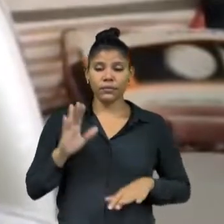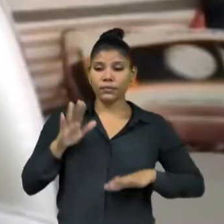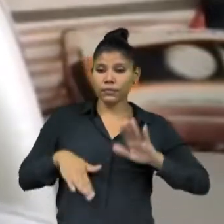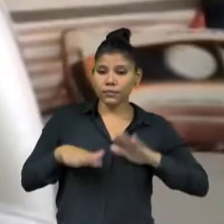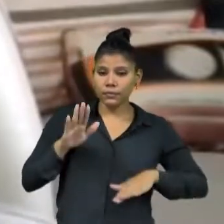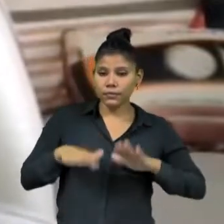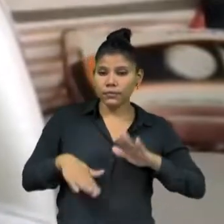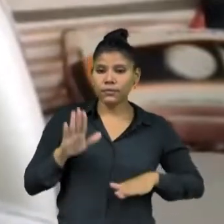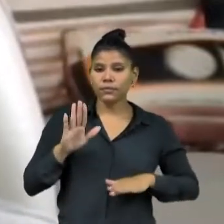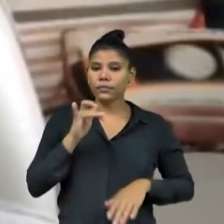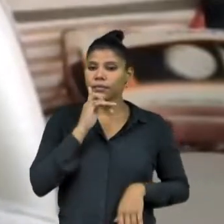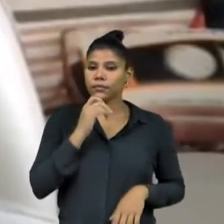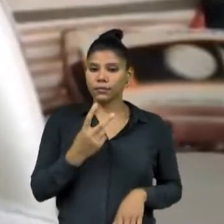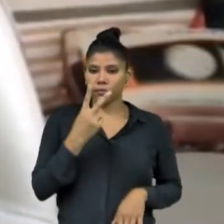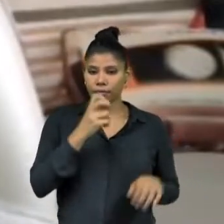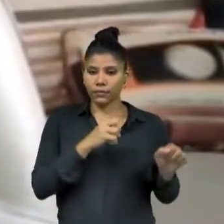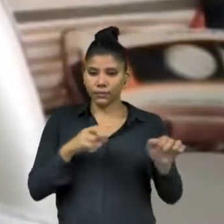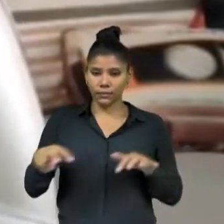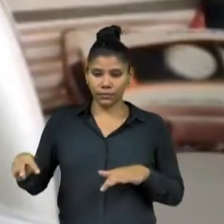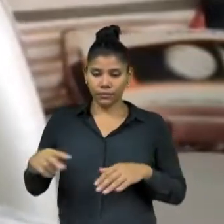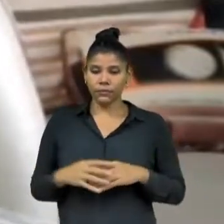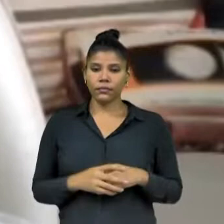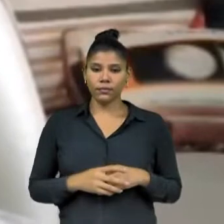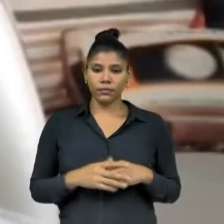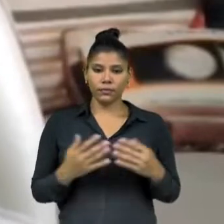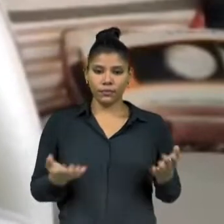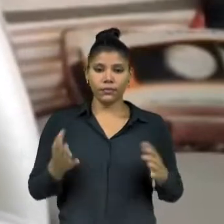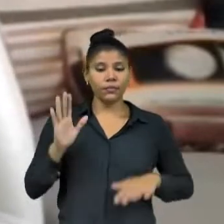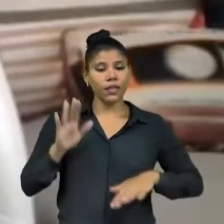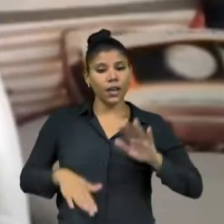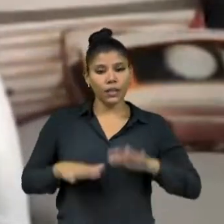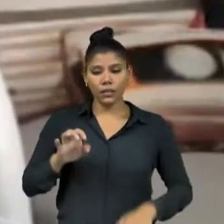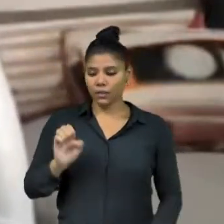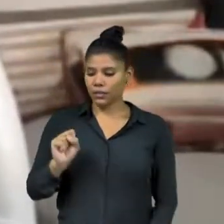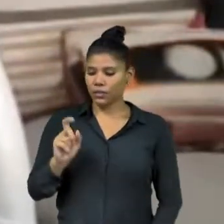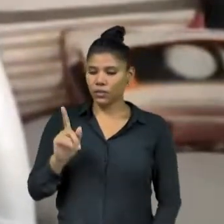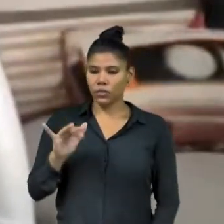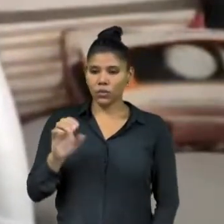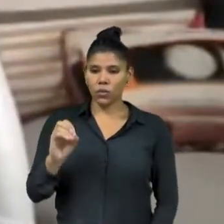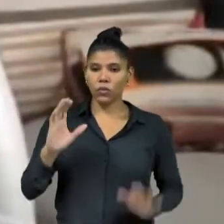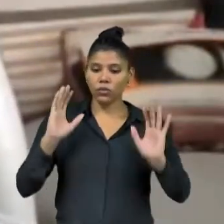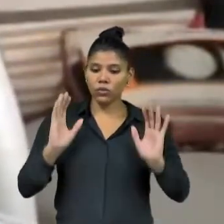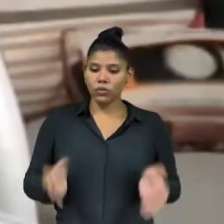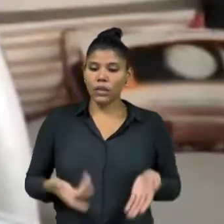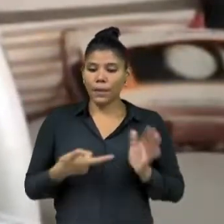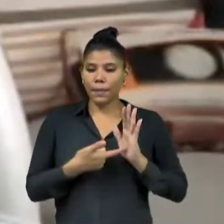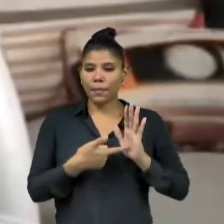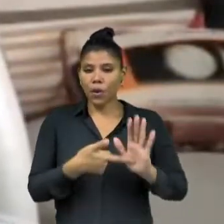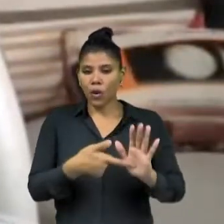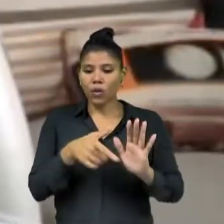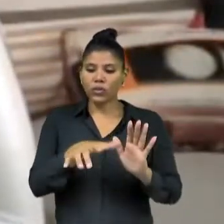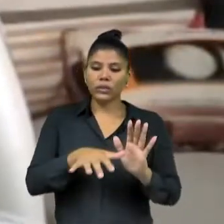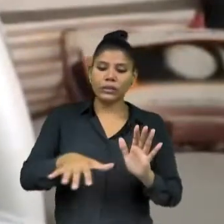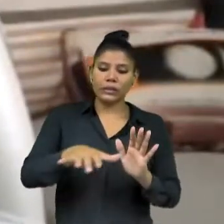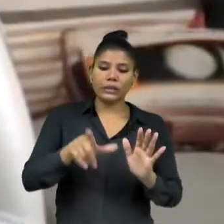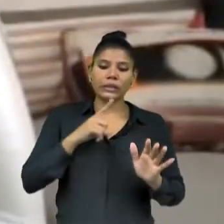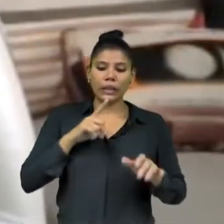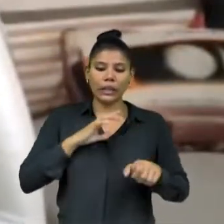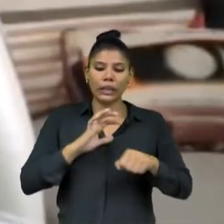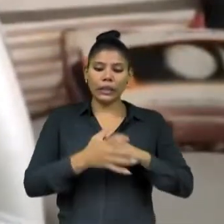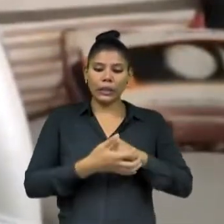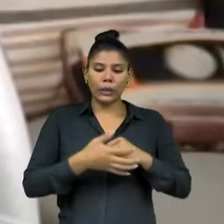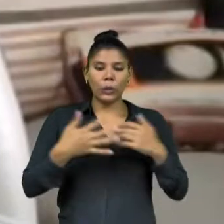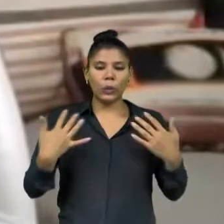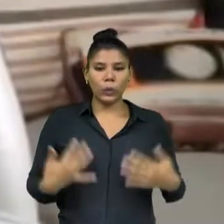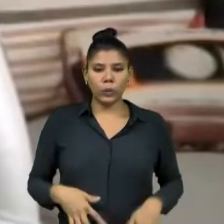em 2 semanas. Né? Então, muitas vezes, os esgotos já revelam de uma maneira antecipada eventuais explosões ou